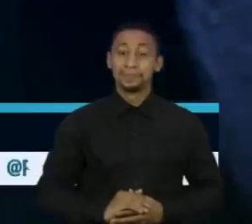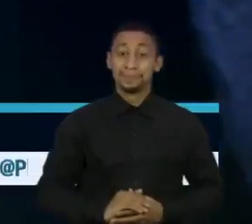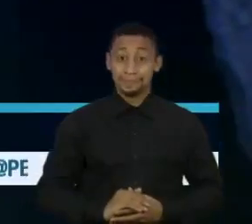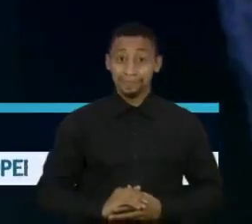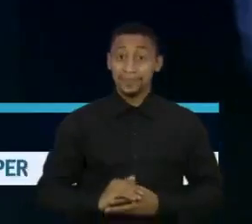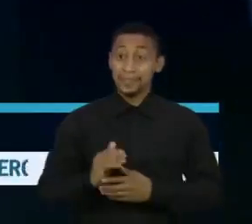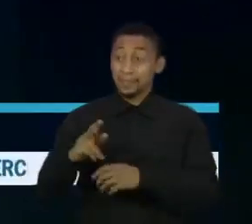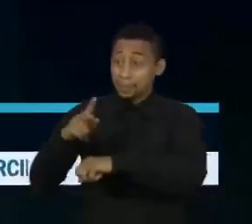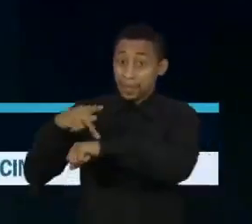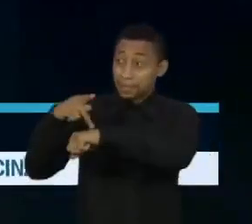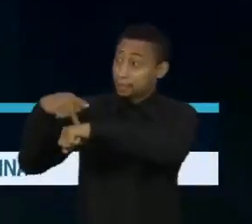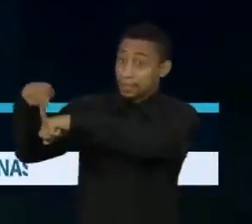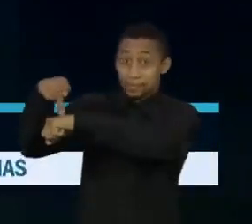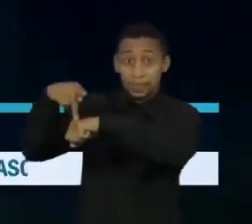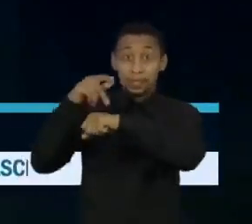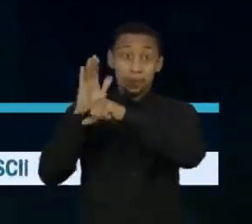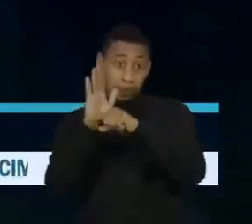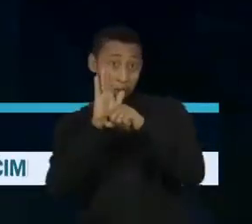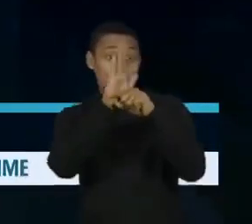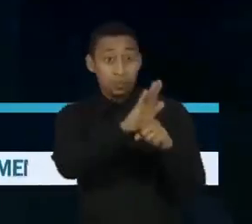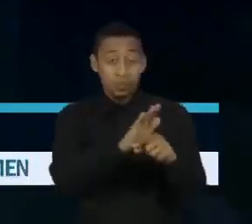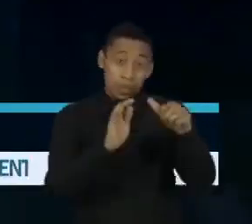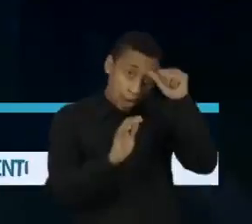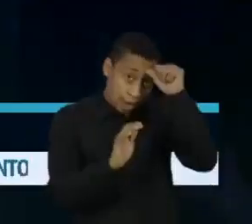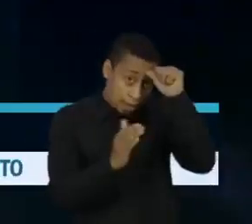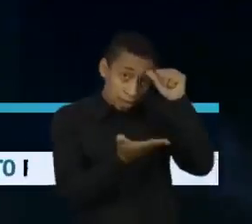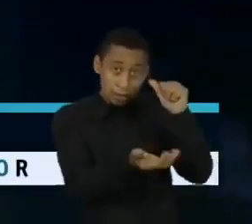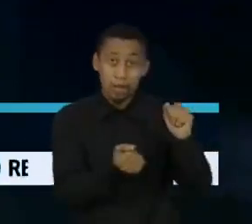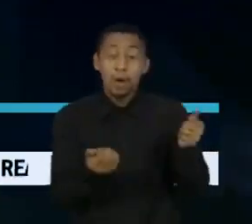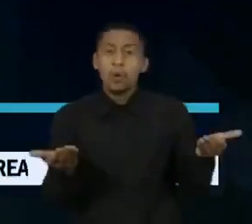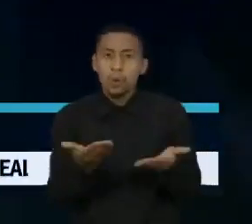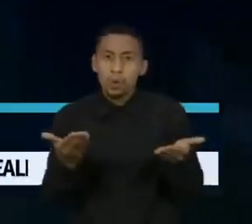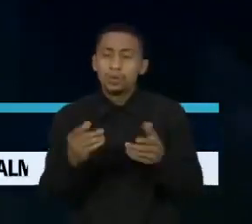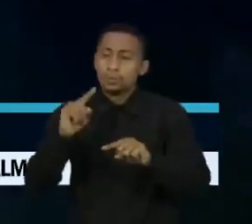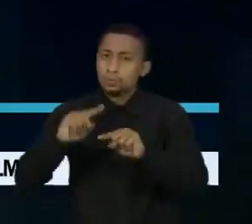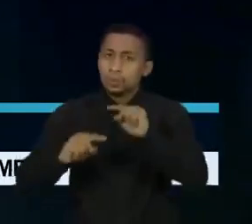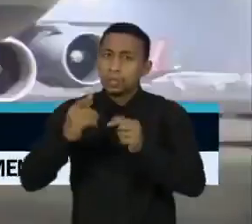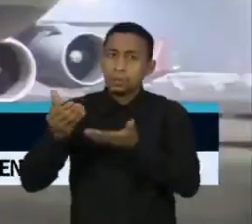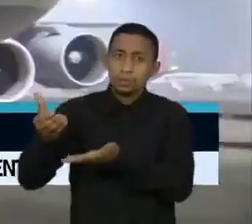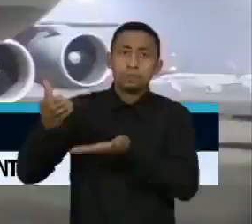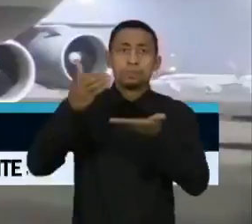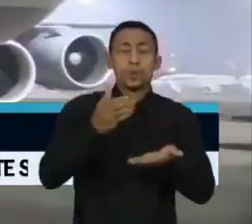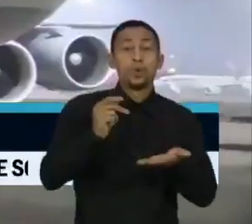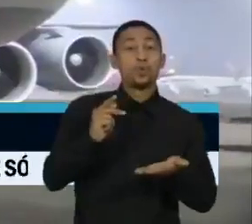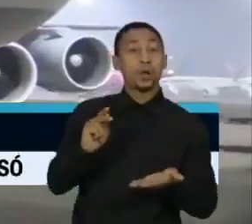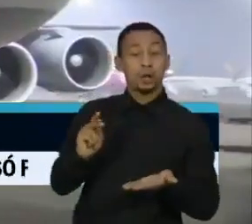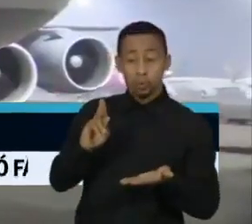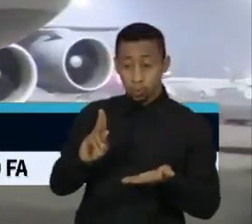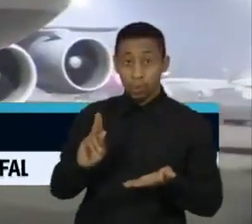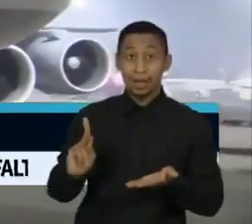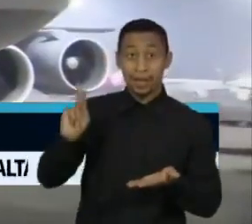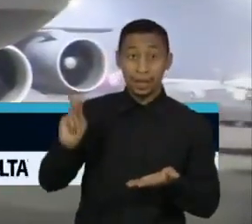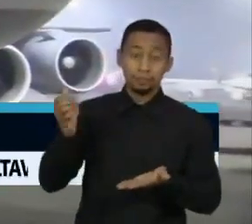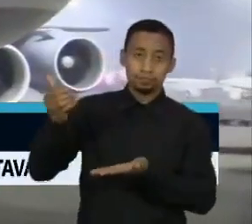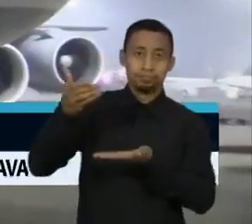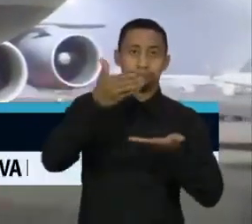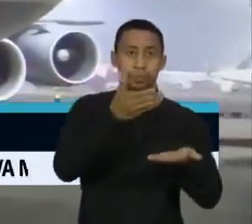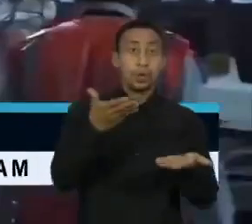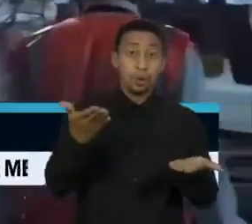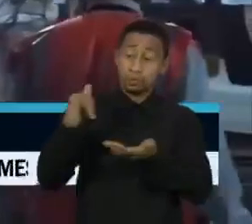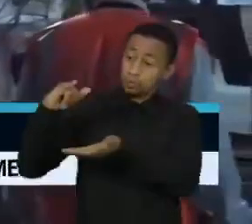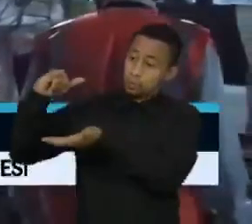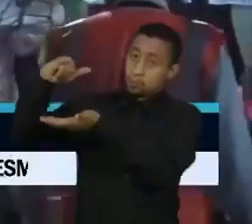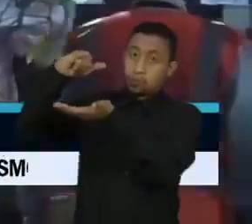E a ajuda internacional começa a chegar à Índia. Hoje, os indianos receberam equipamentos do Reino Unido. Esta é a primeira carga enviada